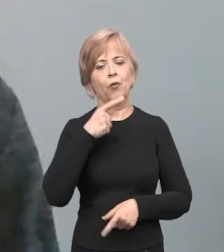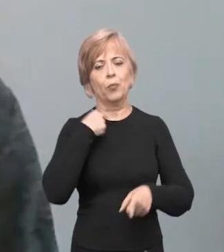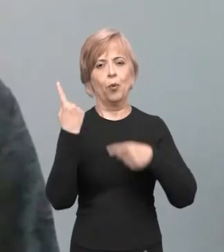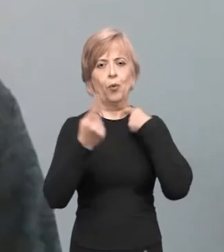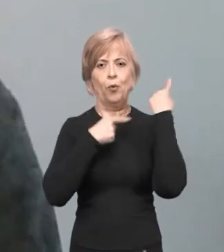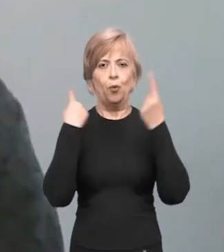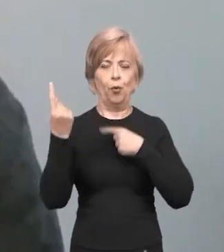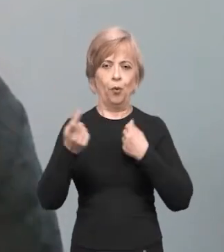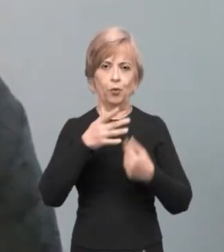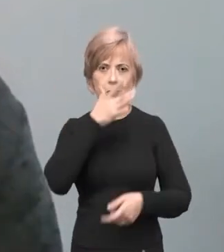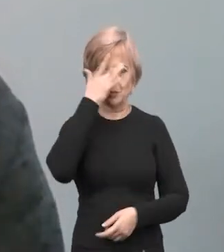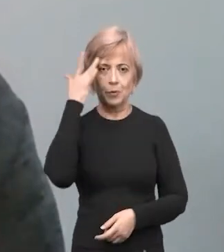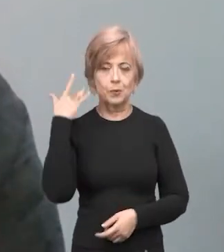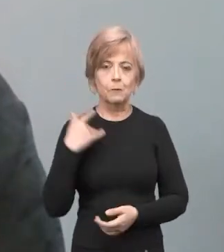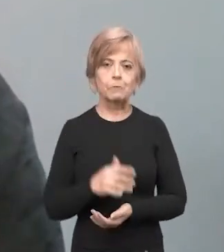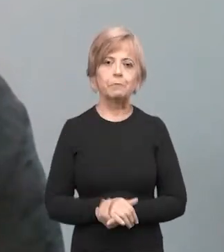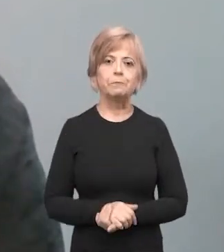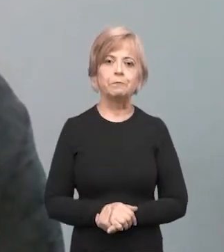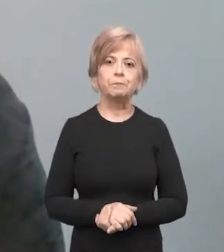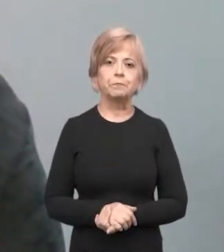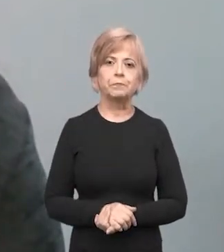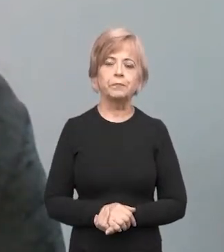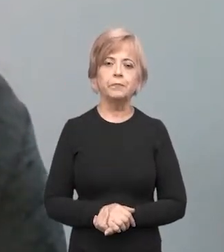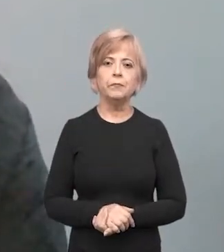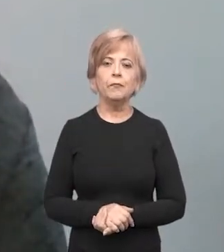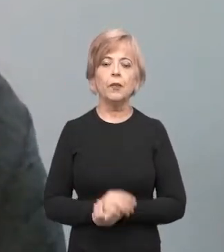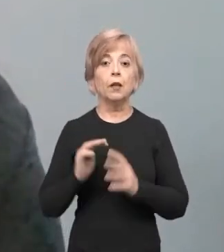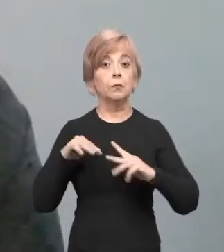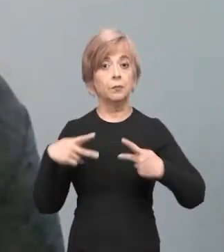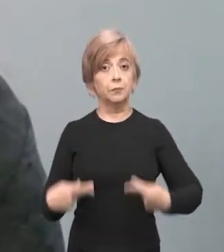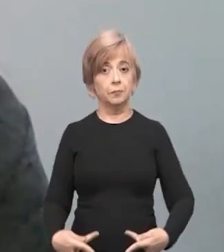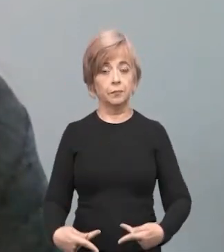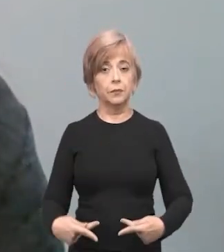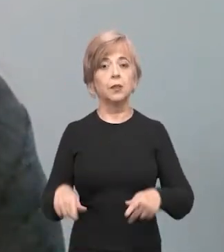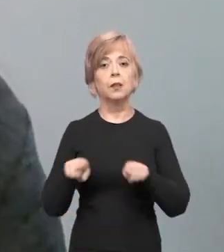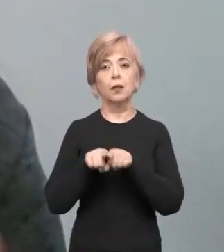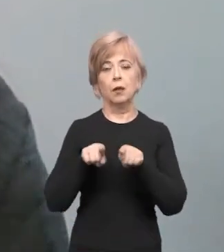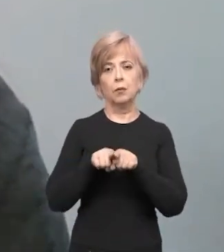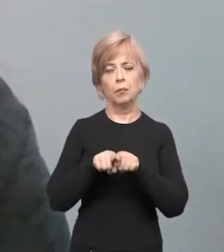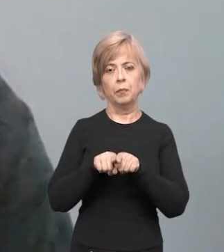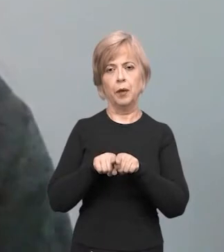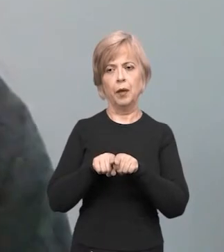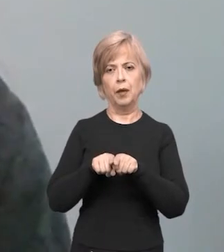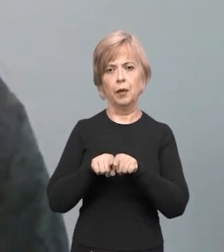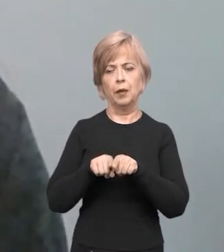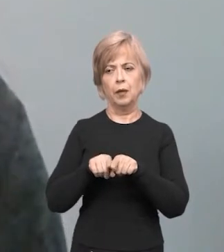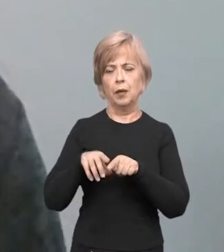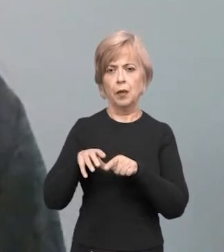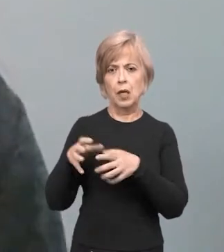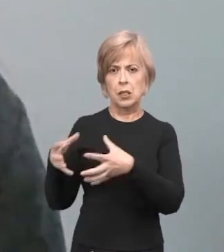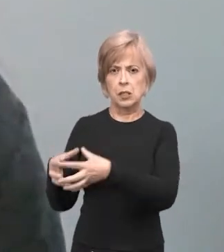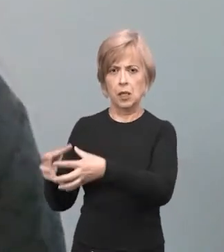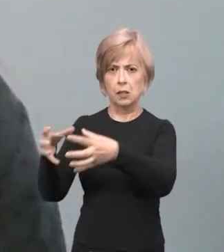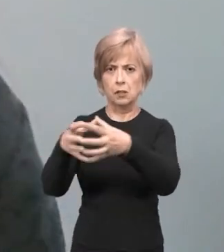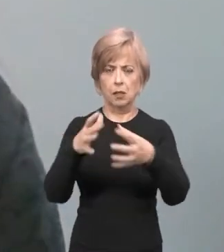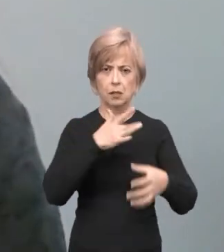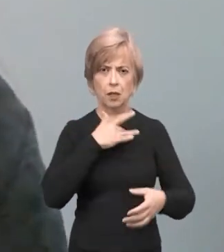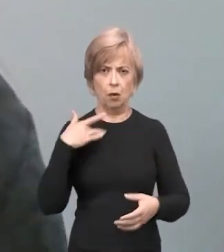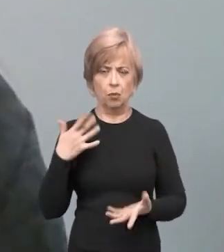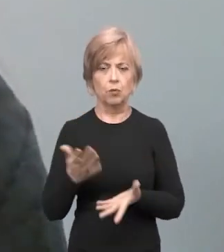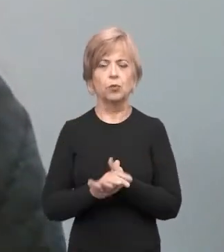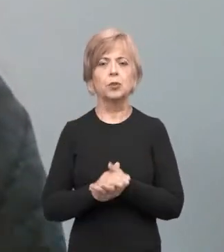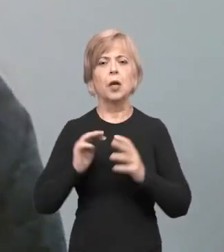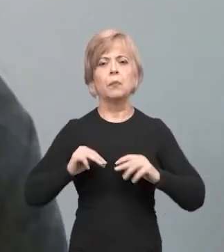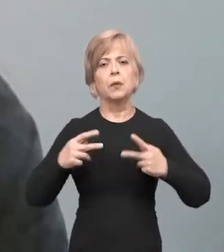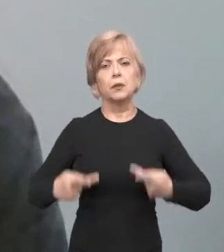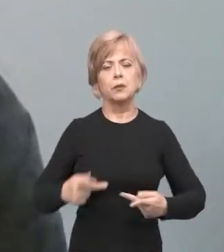do óbito dessas pessoas. Então, tanto o Ministério Público como vários setores da saúde,